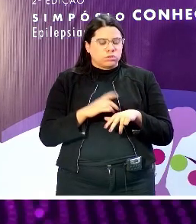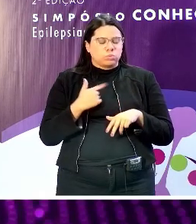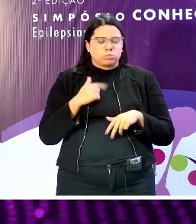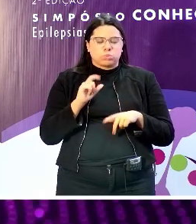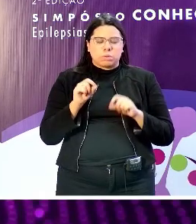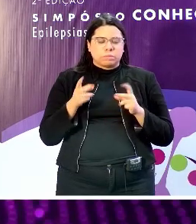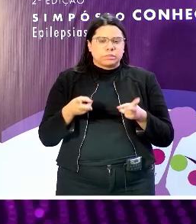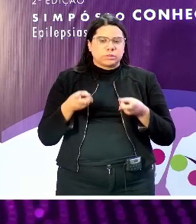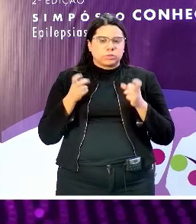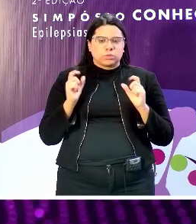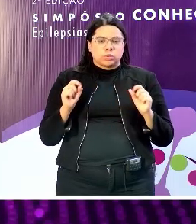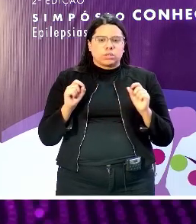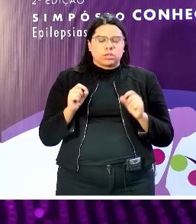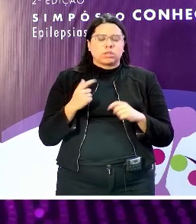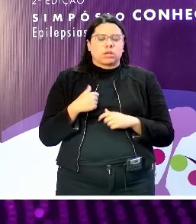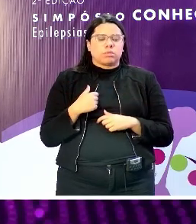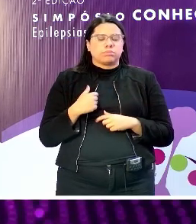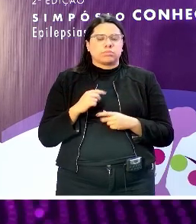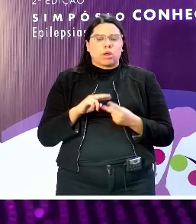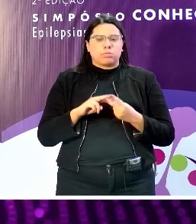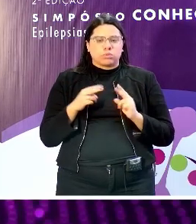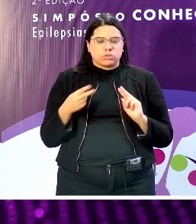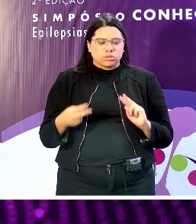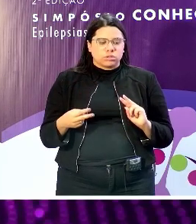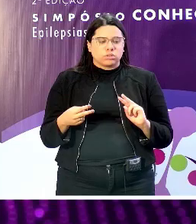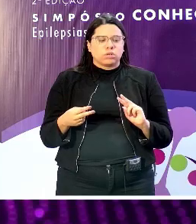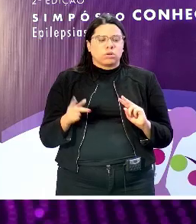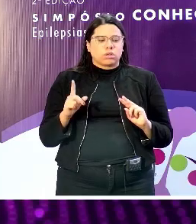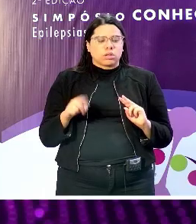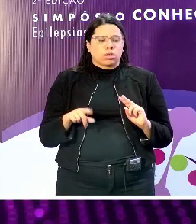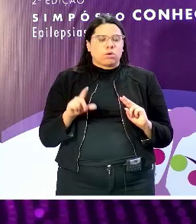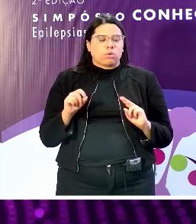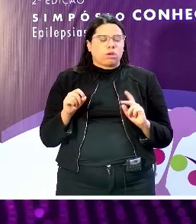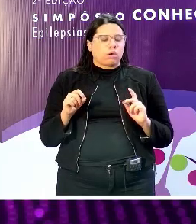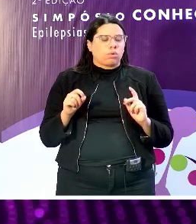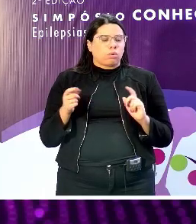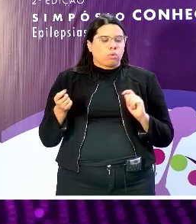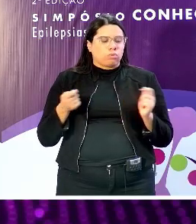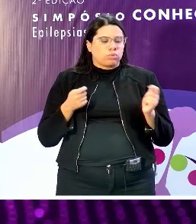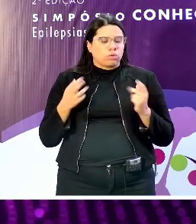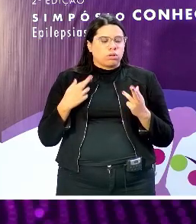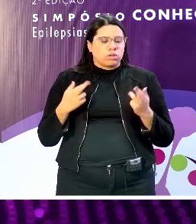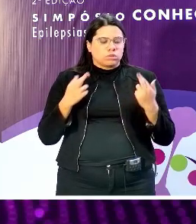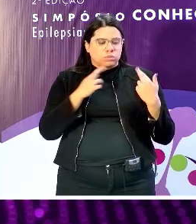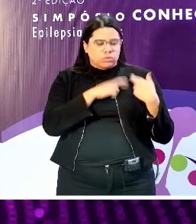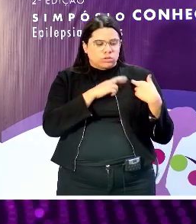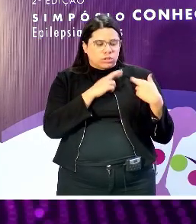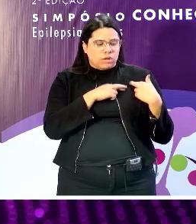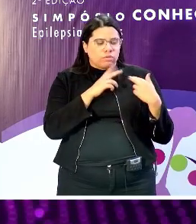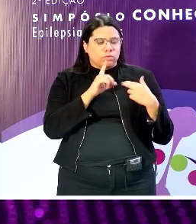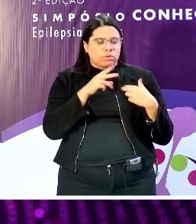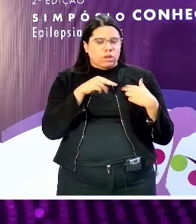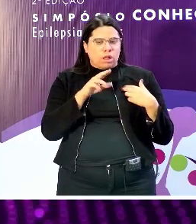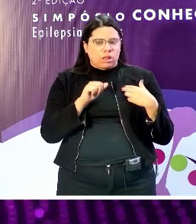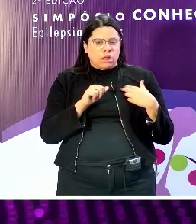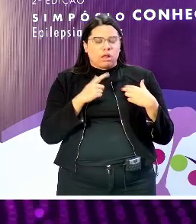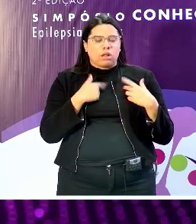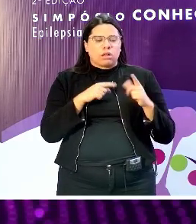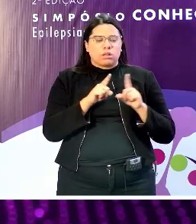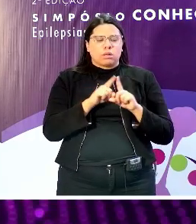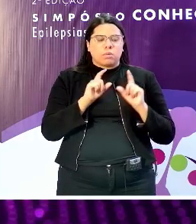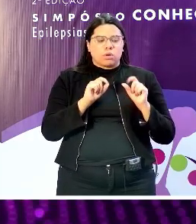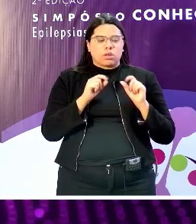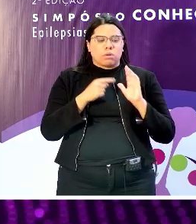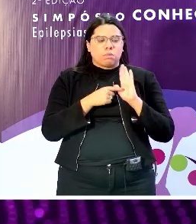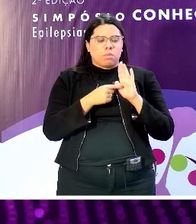percebi? A mutação no domínio SEND, que é um domínio que é responsável pela ligação no DNA e assim vai afetar a